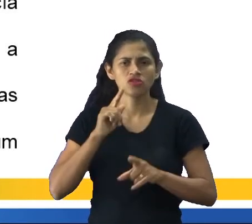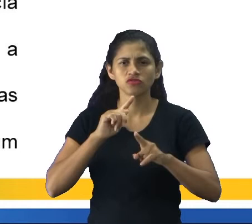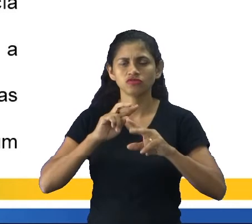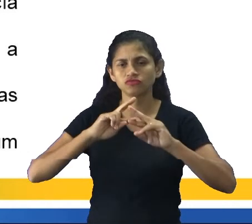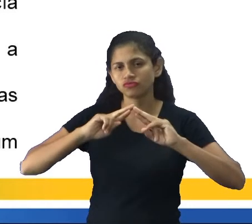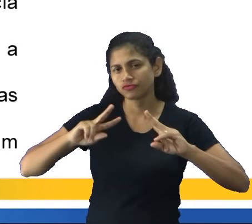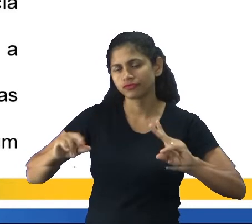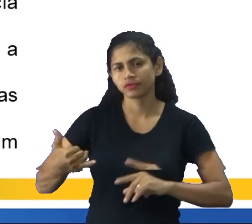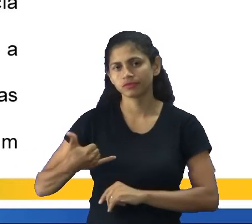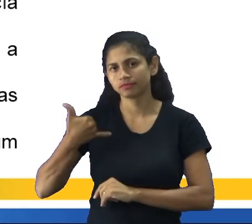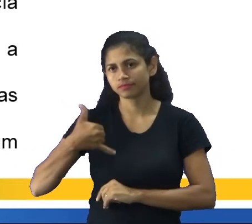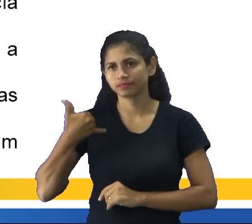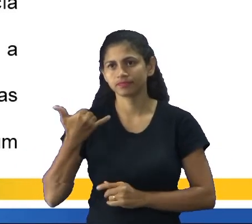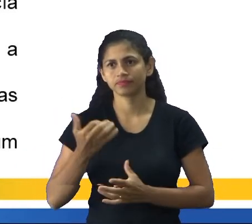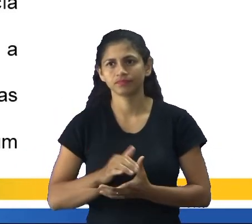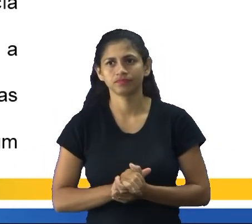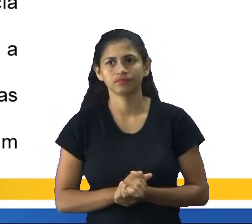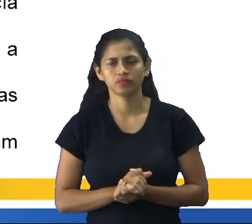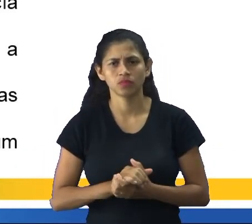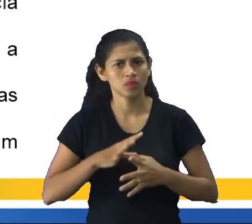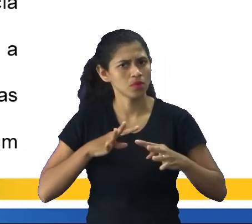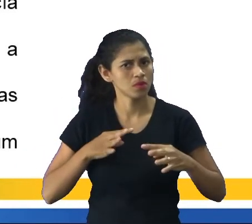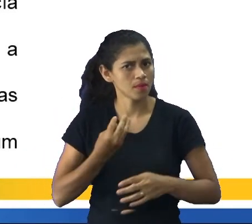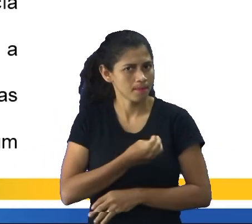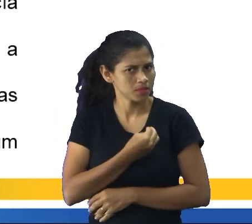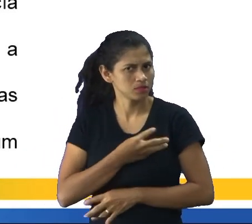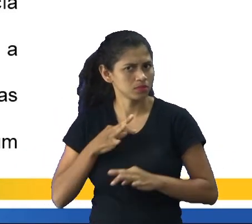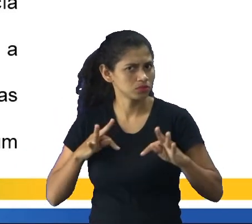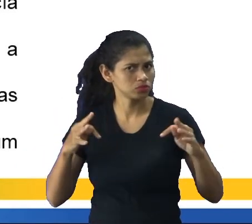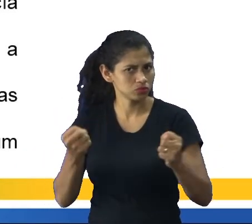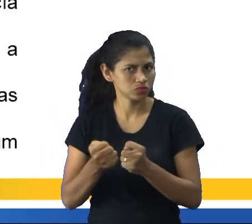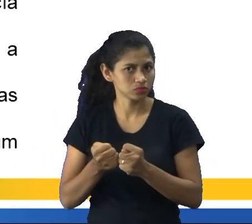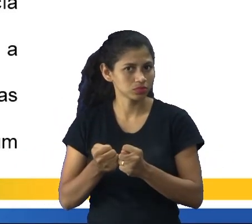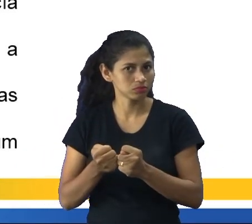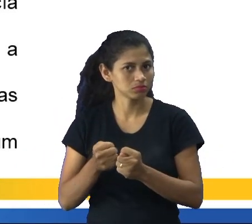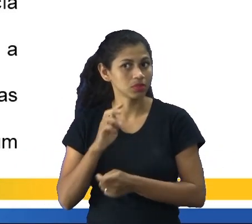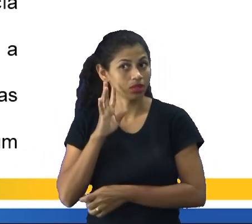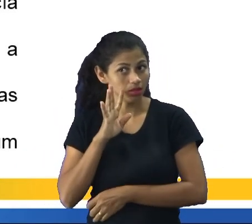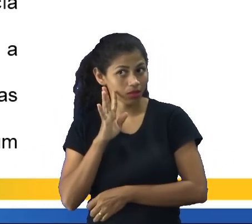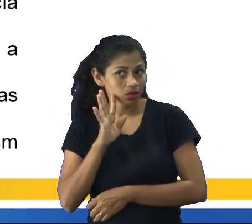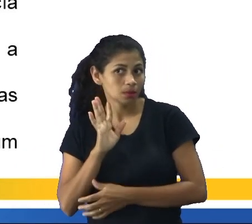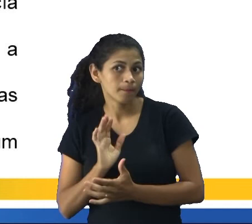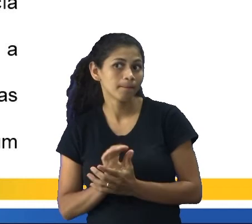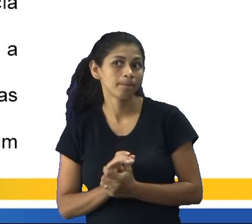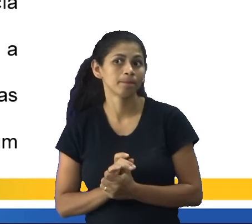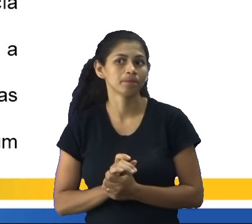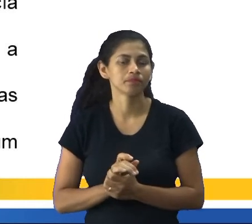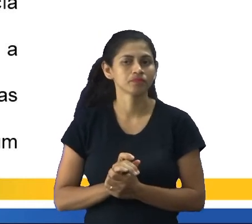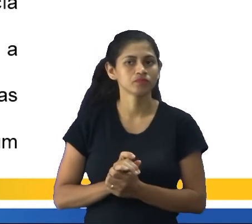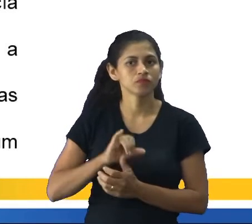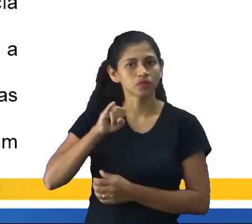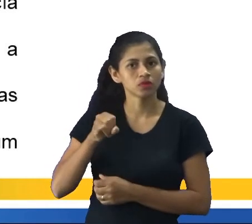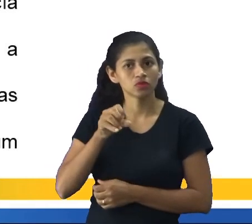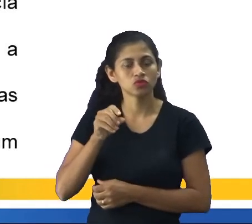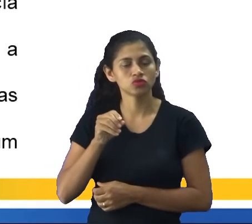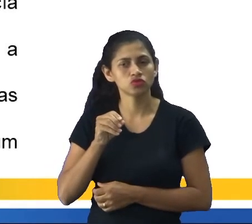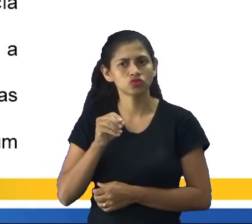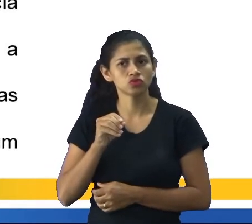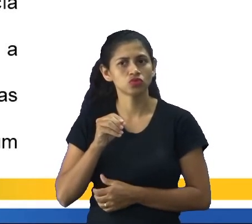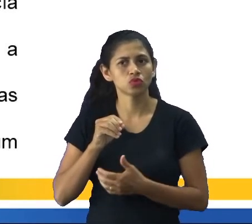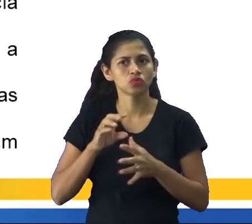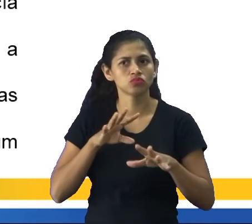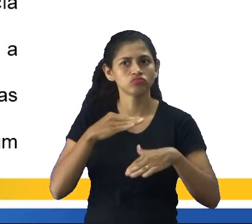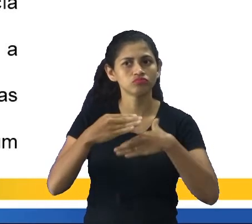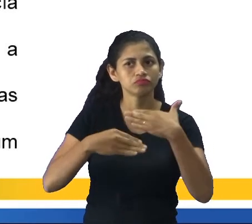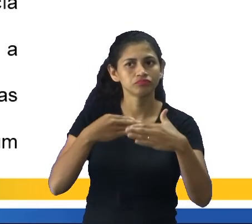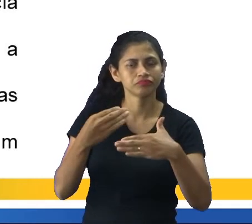motora. Participação de todos? Interessante. O jogo desenvolve habilidades competitivas centradas